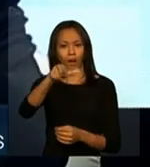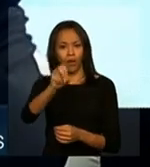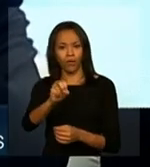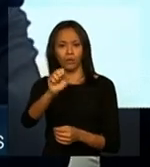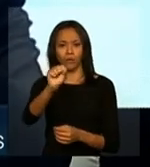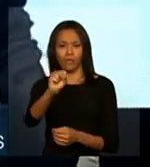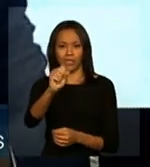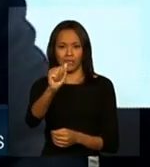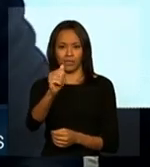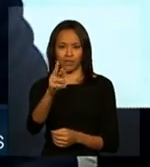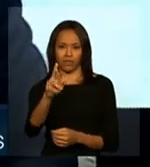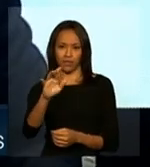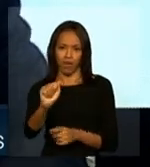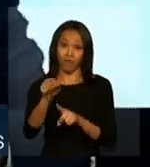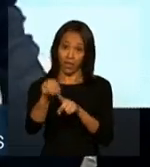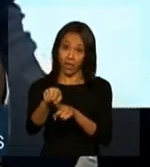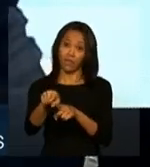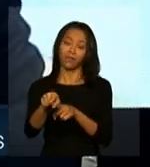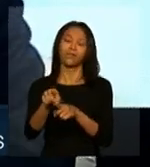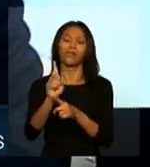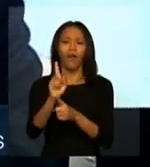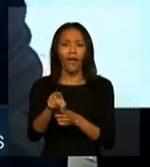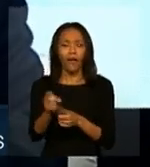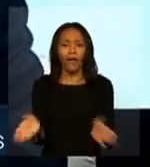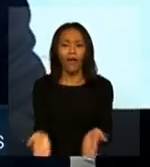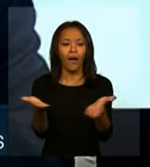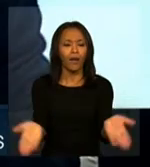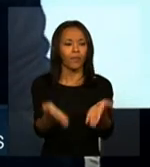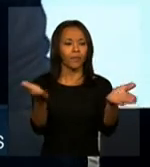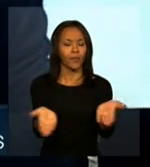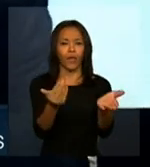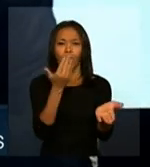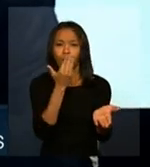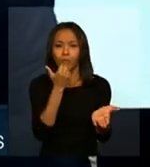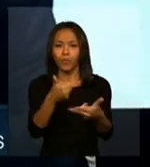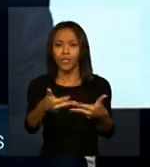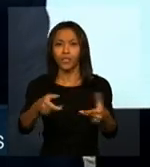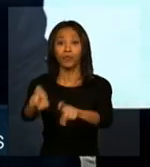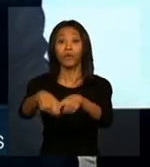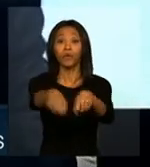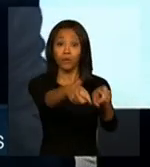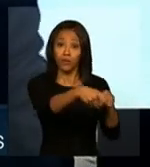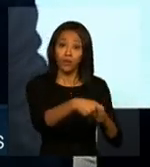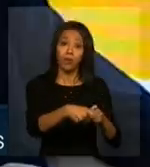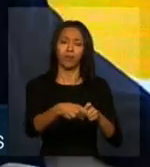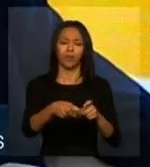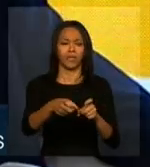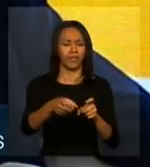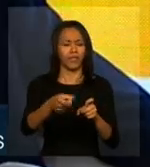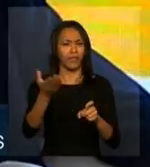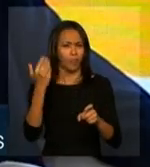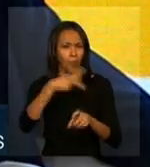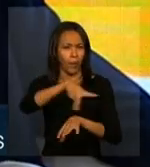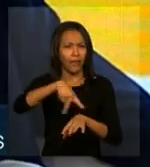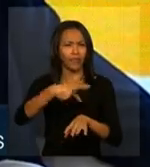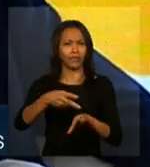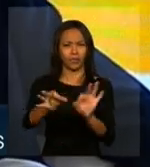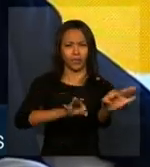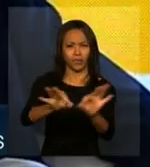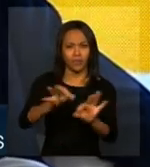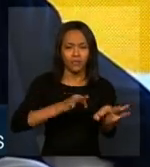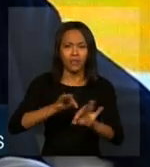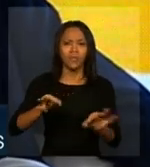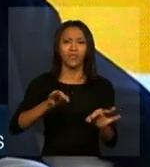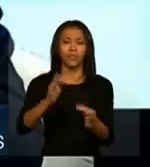mote de um plano safra de produção de alimentos para um país que se reestruturava, distribuía renda,